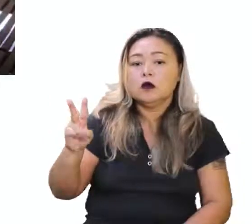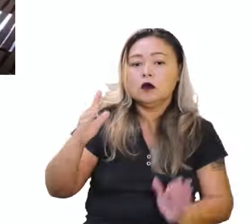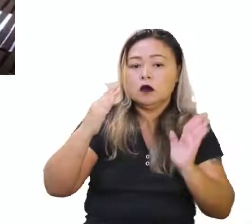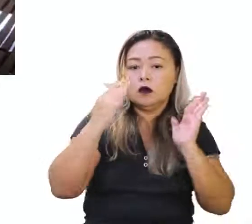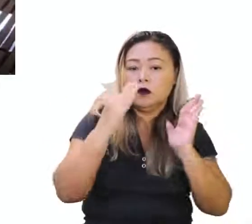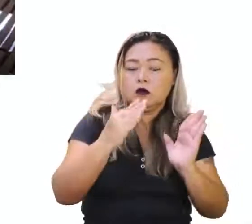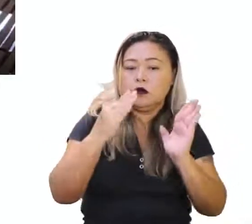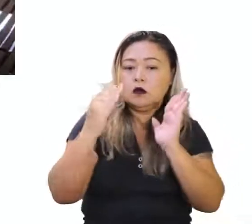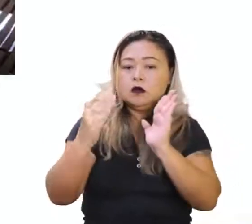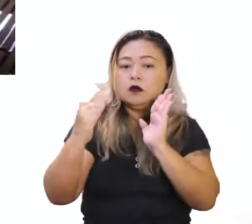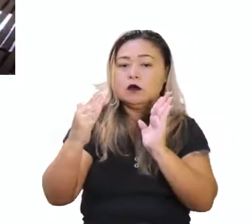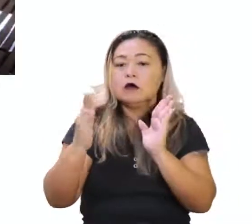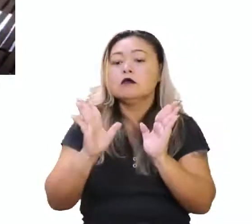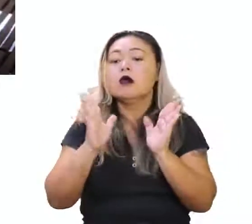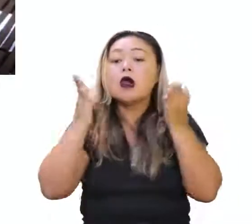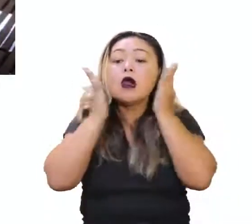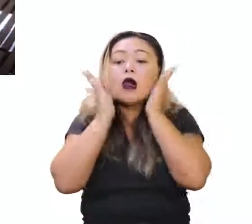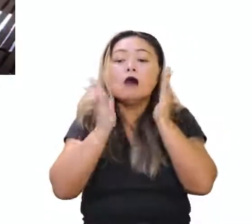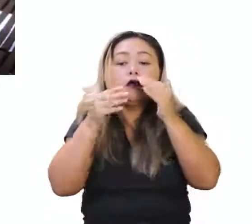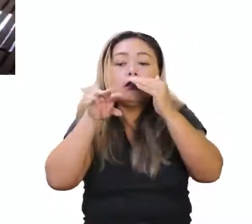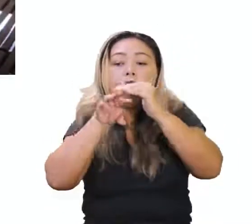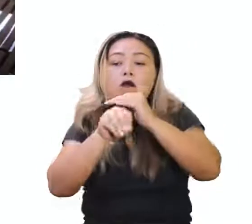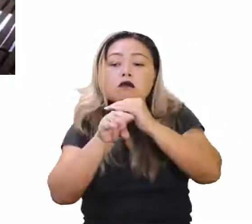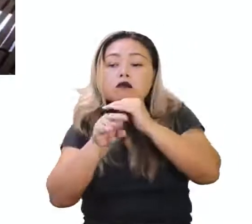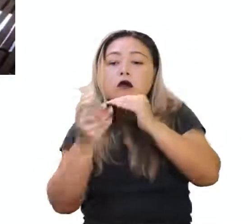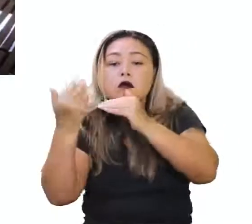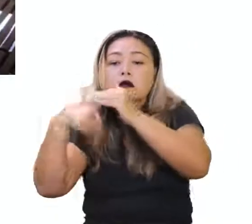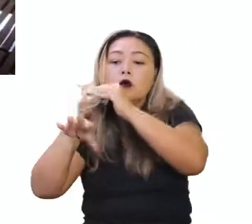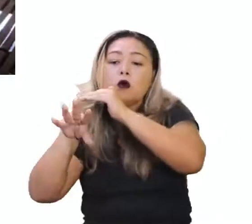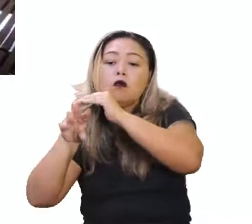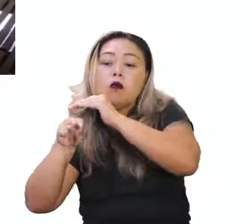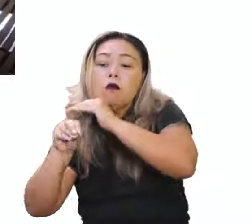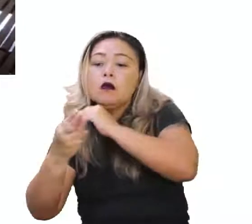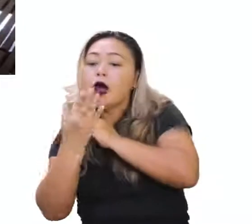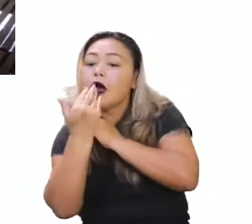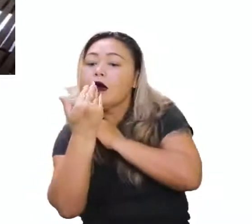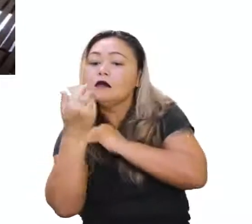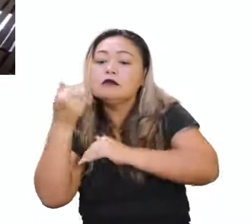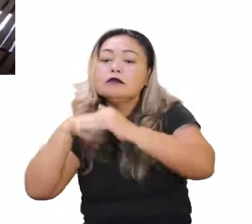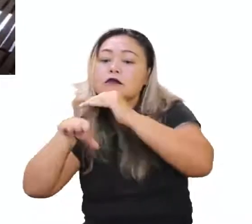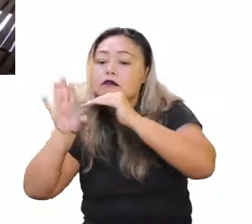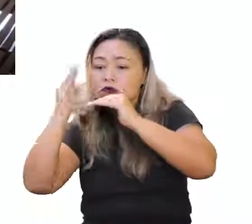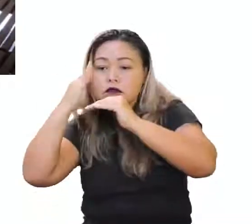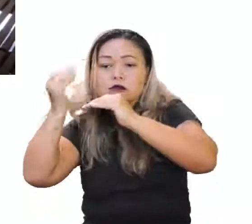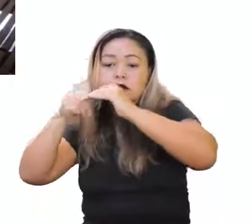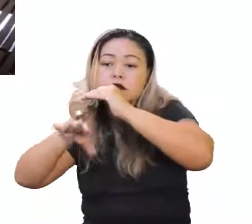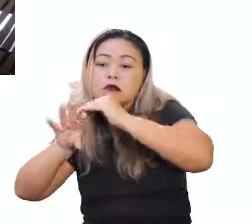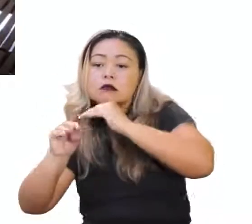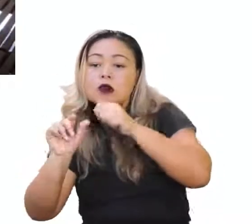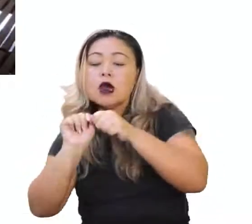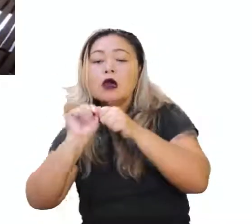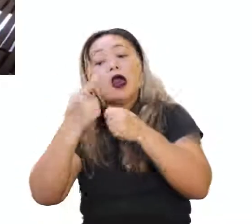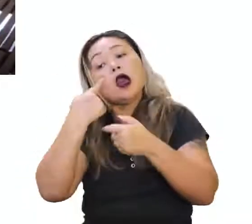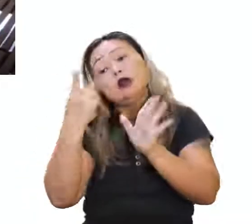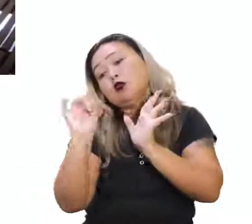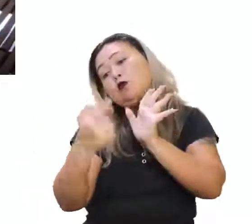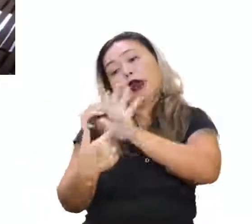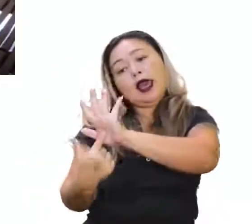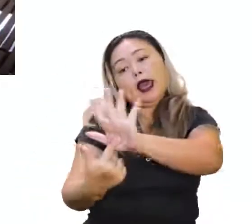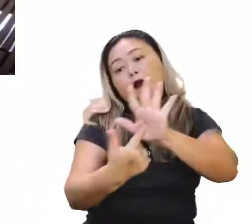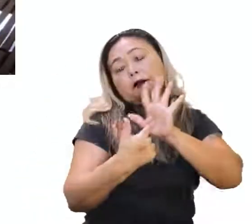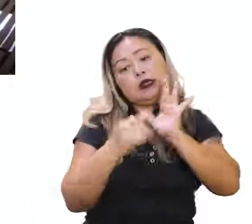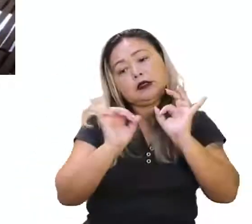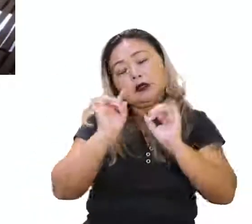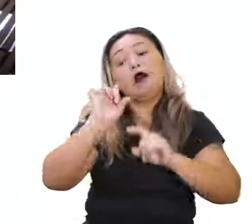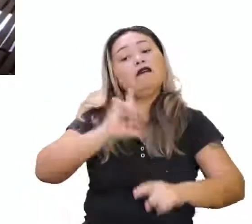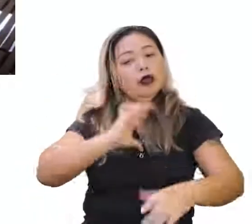observando, é onde os bichinhos botam a cabeça deles para comer, que isso aqui é o coxo. Claro que a gente vai, é uma apresentação, nós